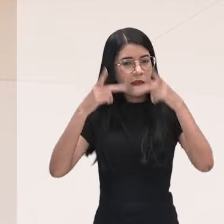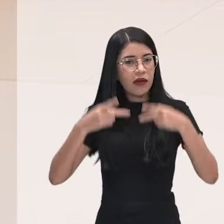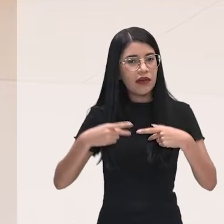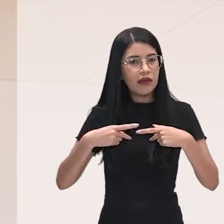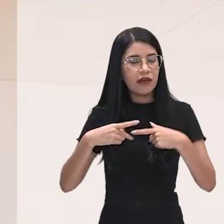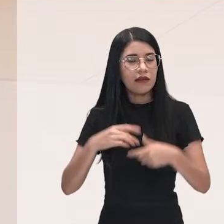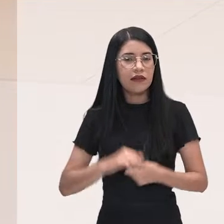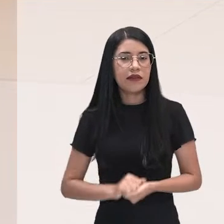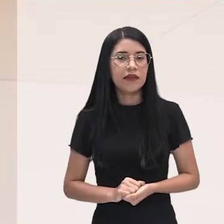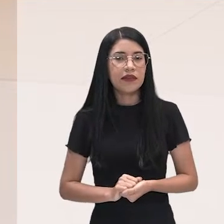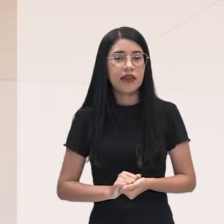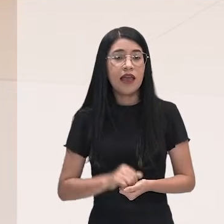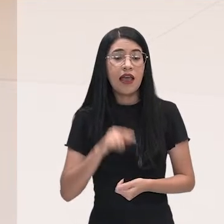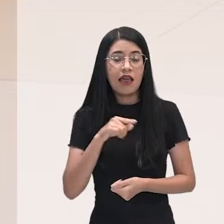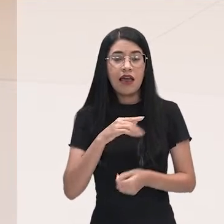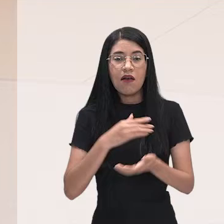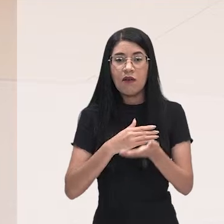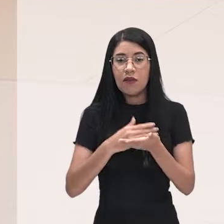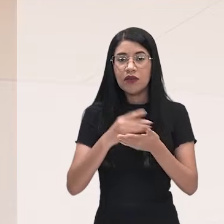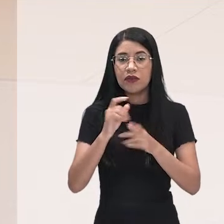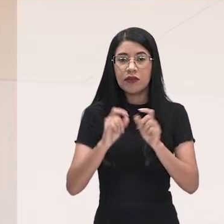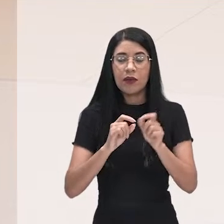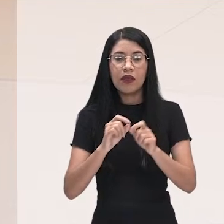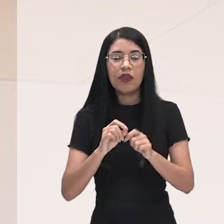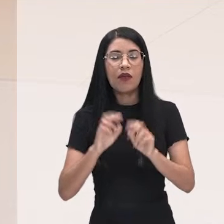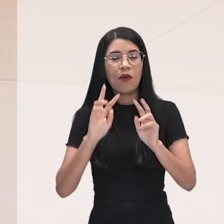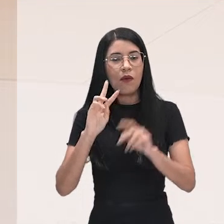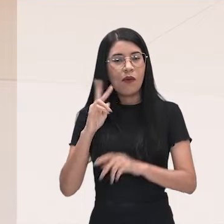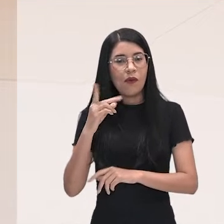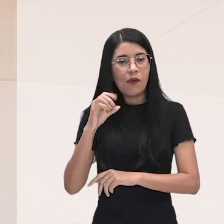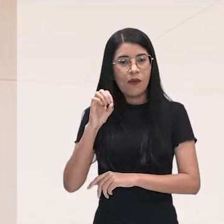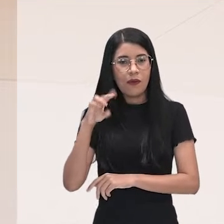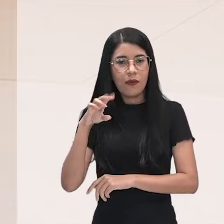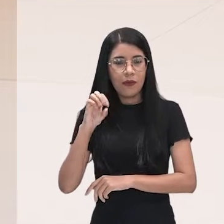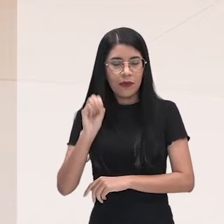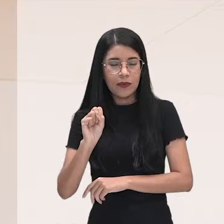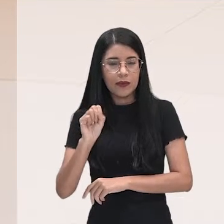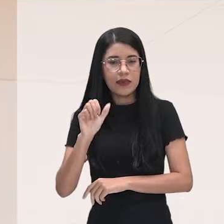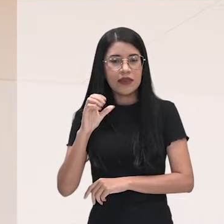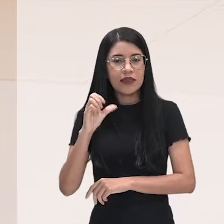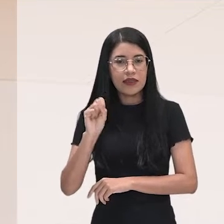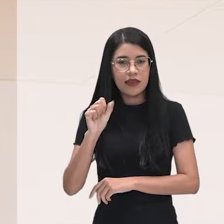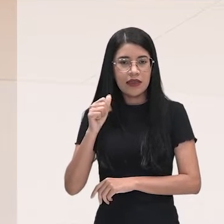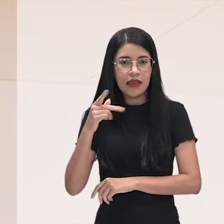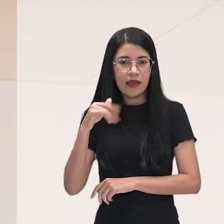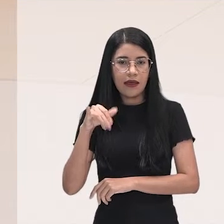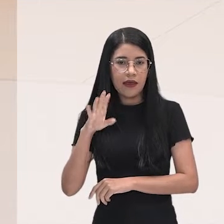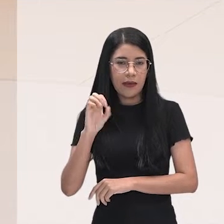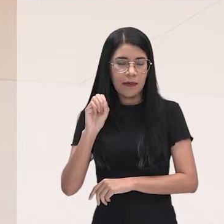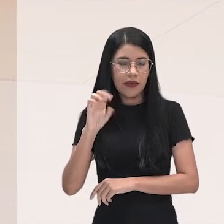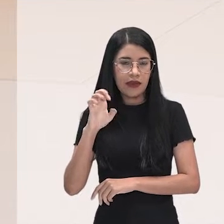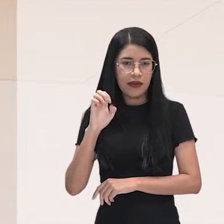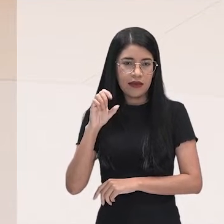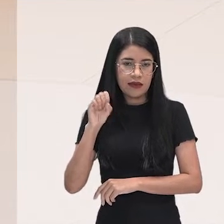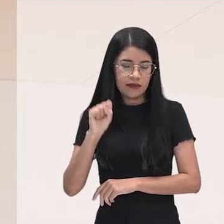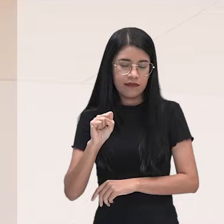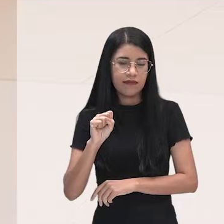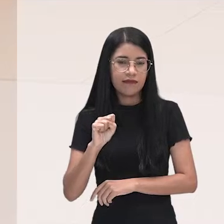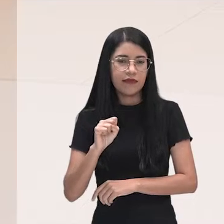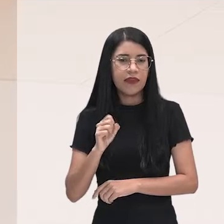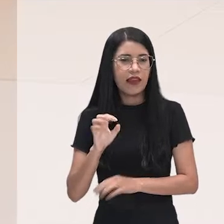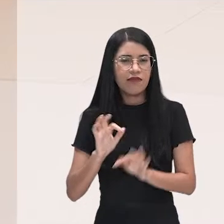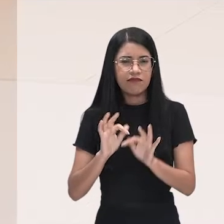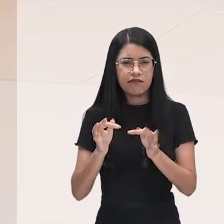dieta para emagrecimento, tá? É na alimentação, tá? A gente vai ter ali a possibilidade de se desenvolver melhor do ponto de